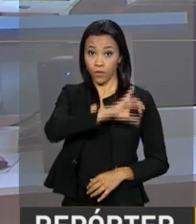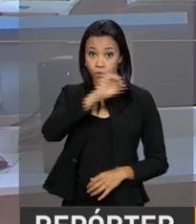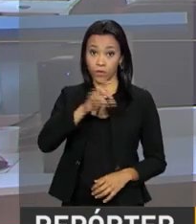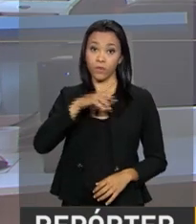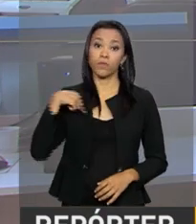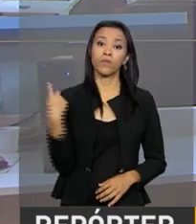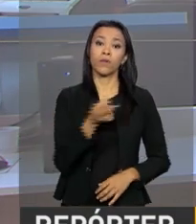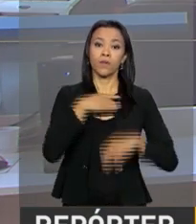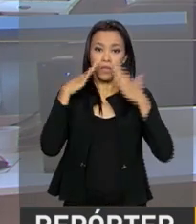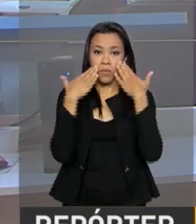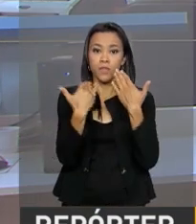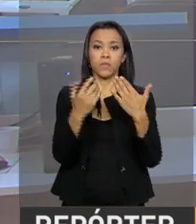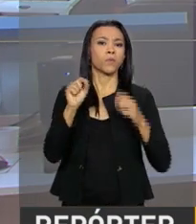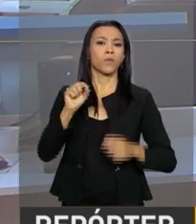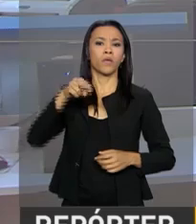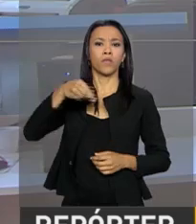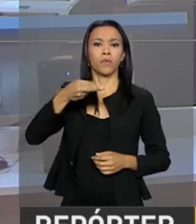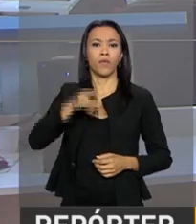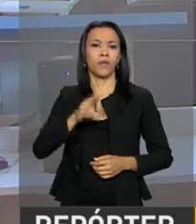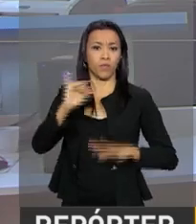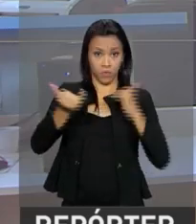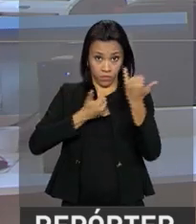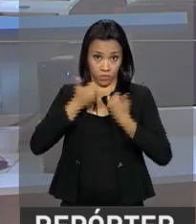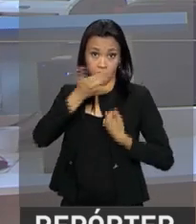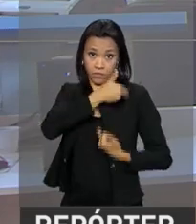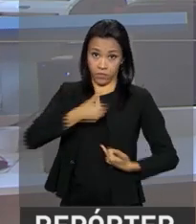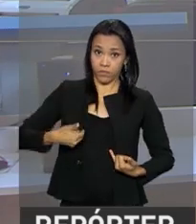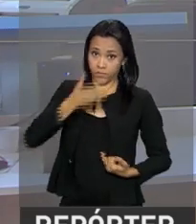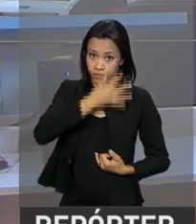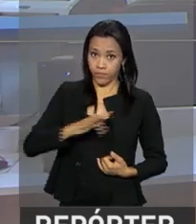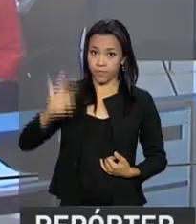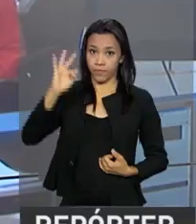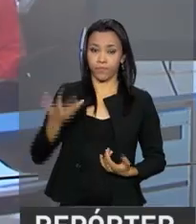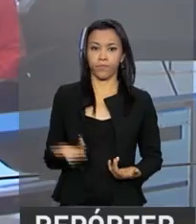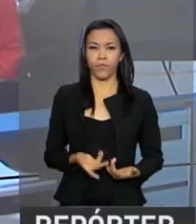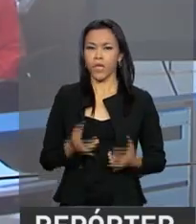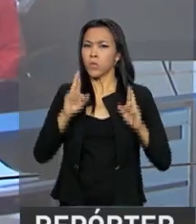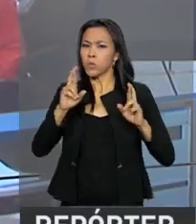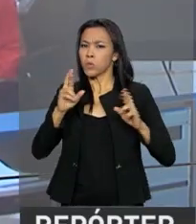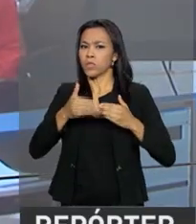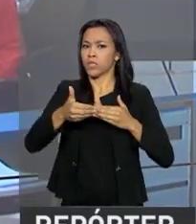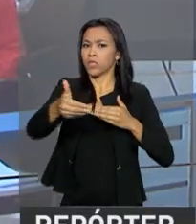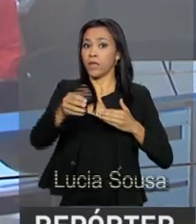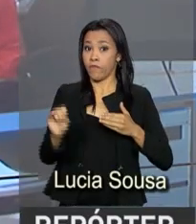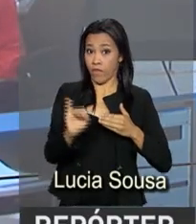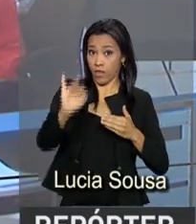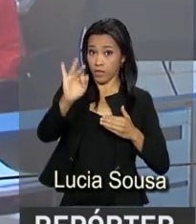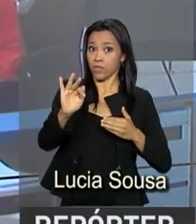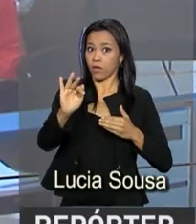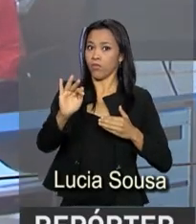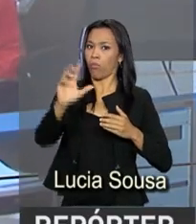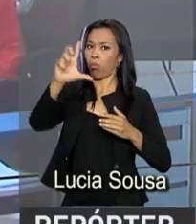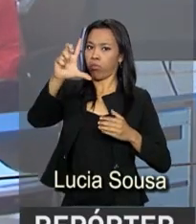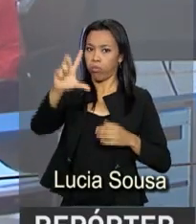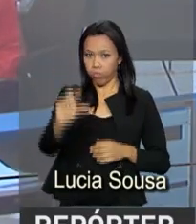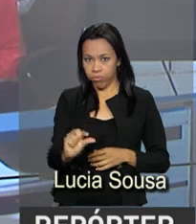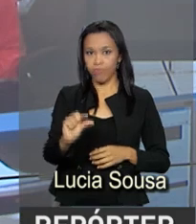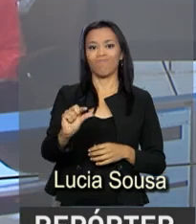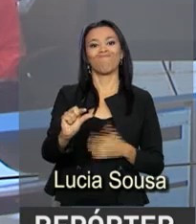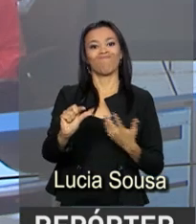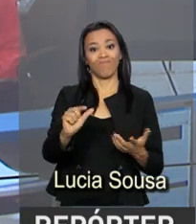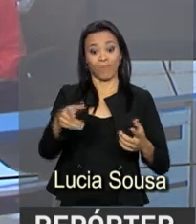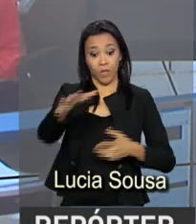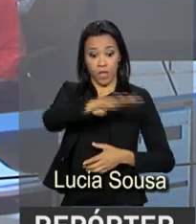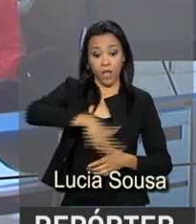Olá, está no ar o repórter NBR com as notícias do governo federal. A estimativa para a inflação segue em queda. O